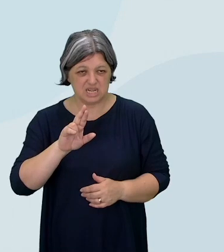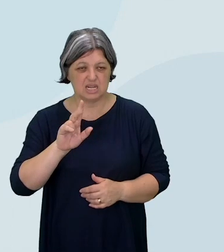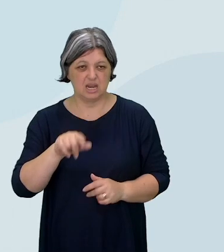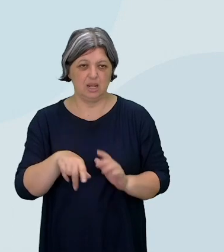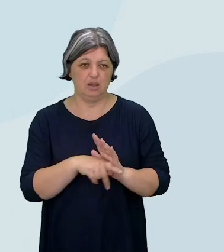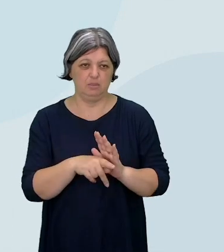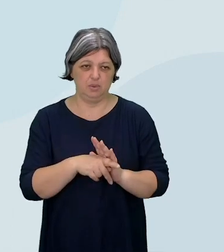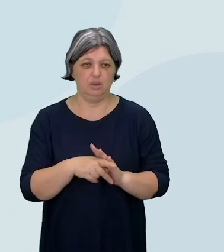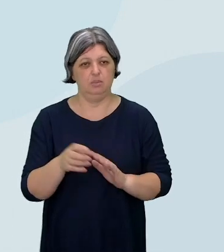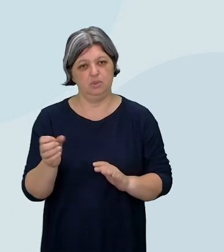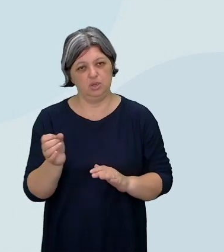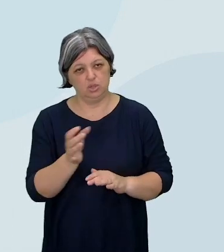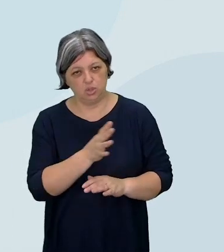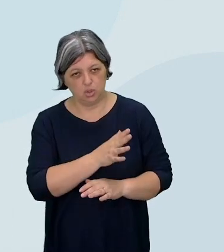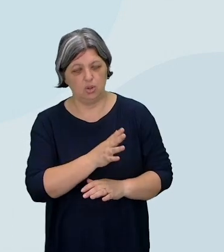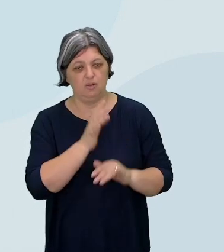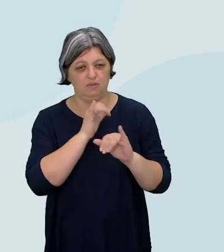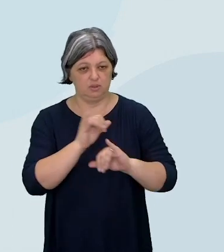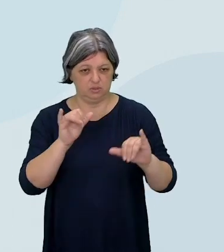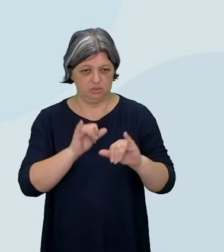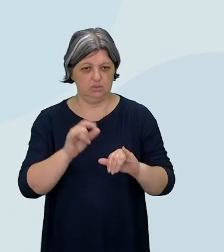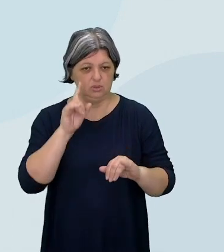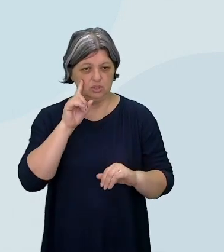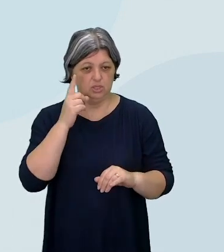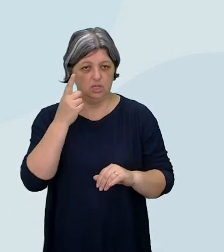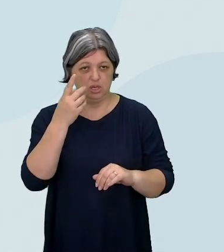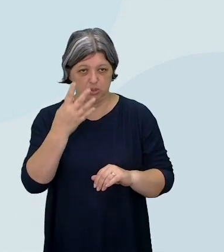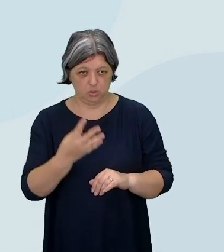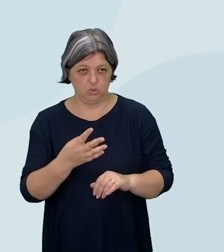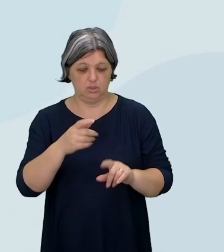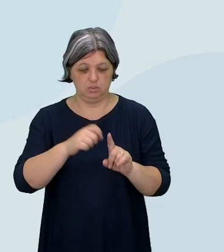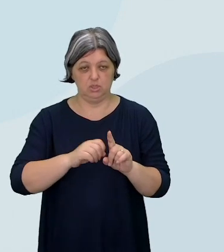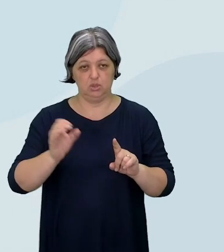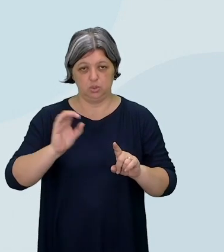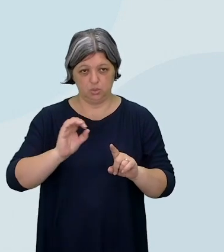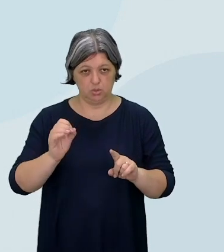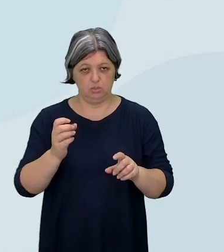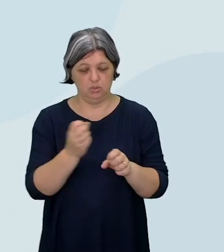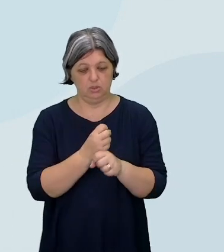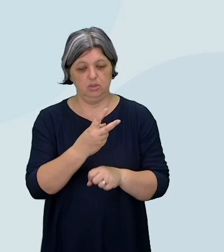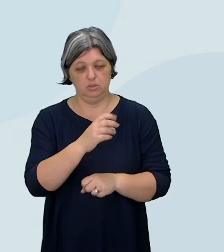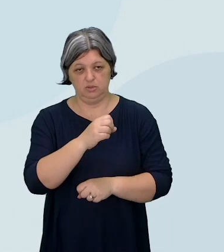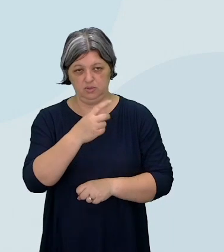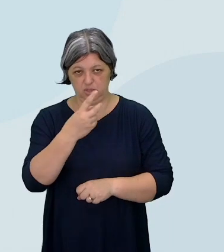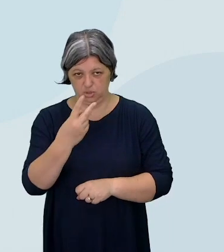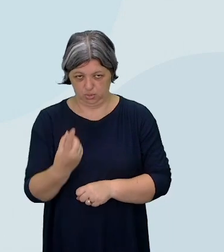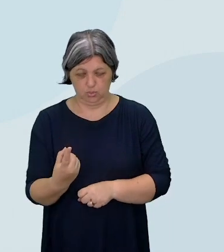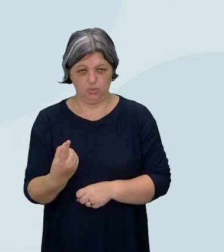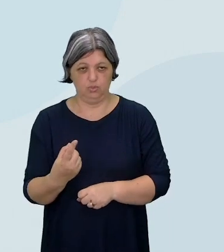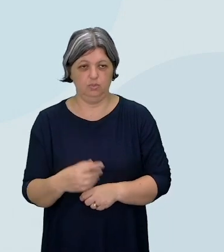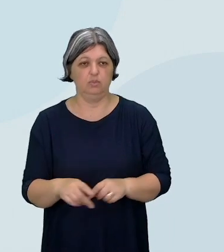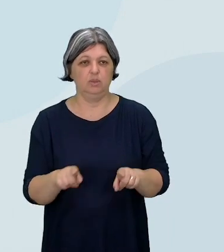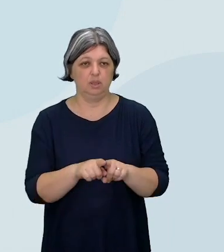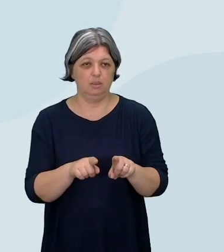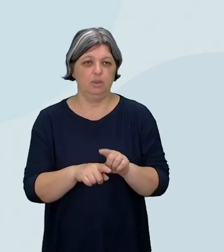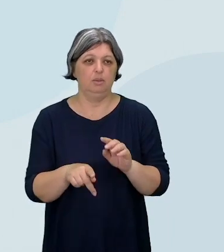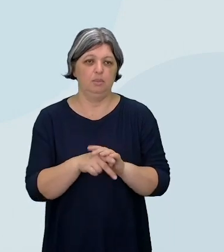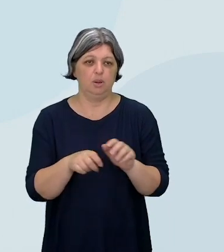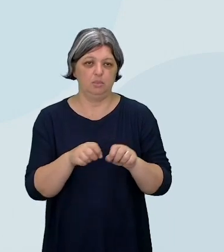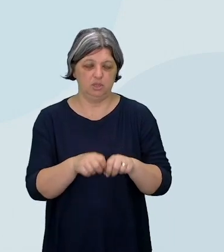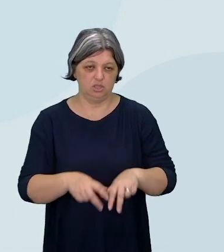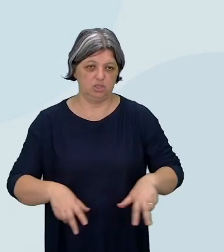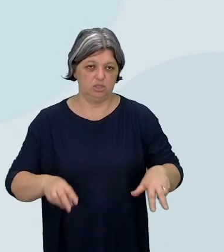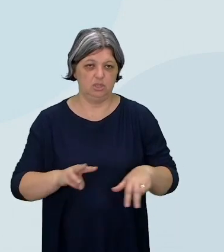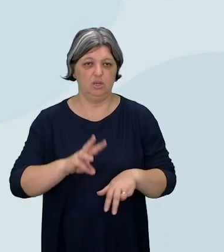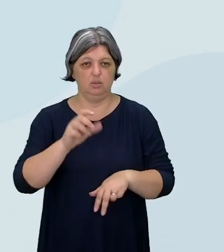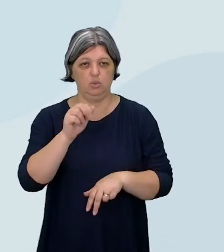notícia um pouco mais nova, 14 de outubro de 21. Também está o link aqui. Tem essa da etnia Warao, que busca a